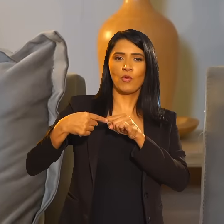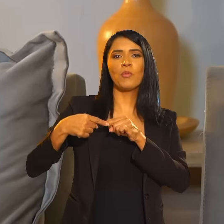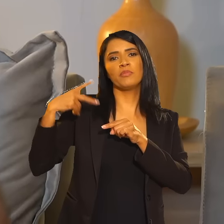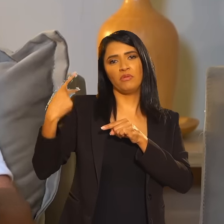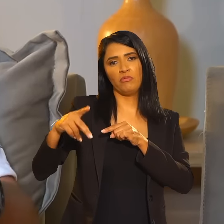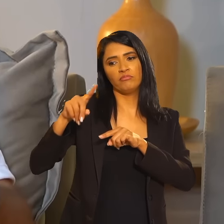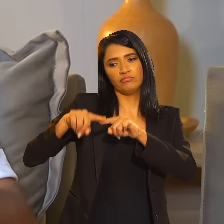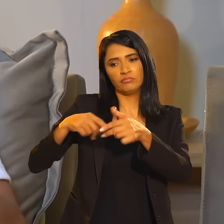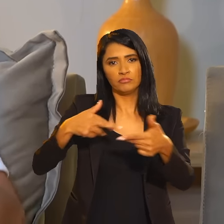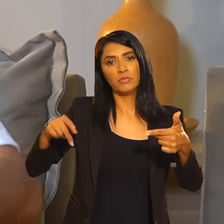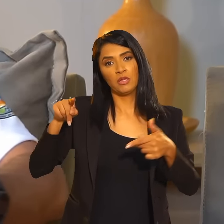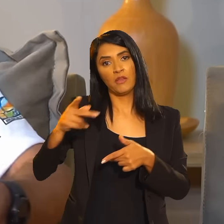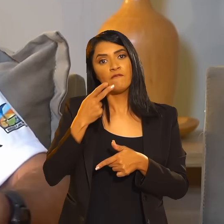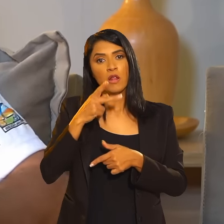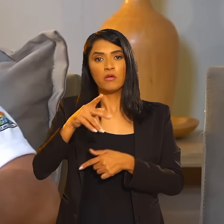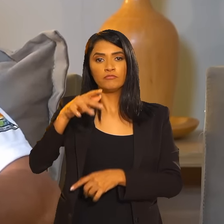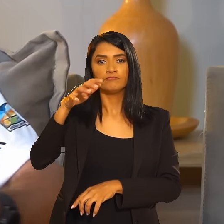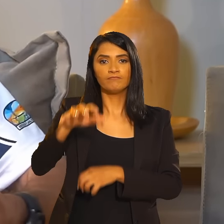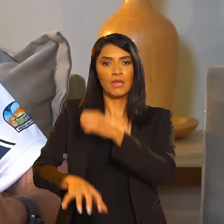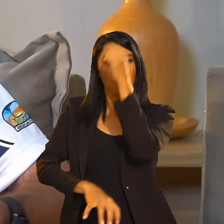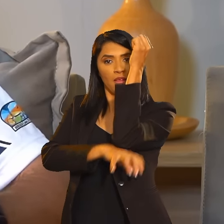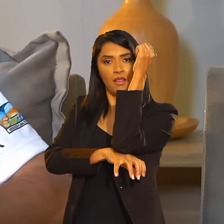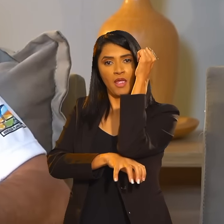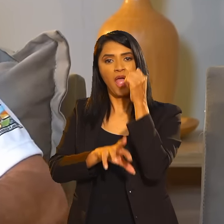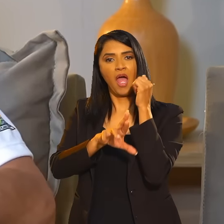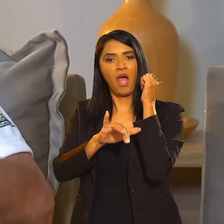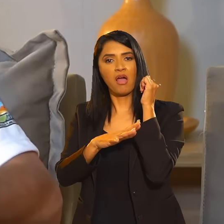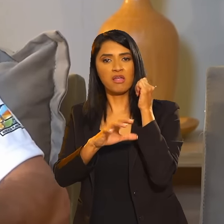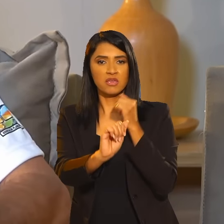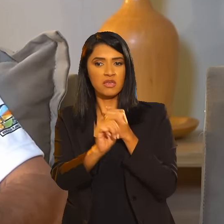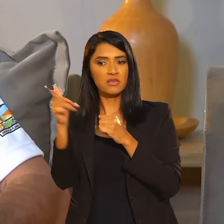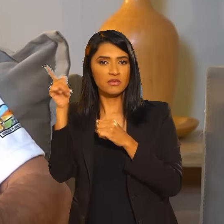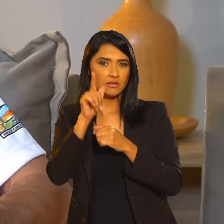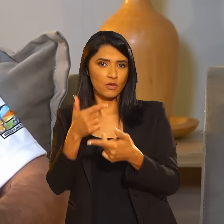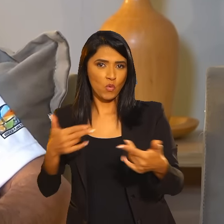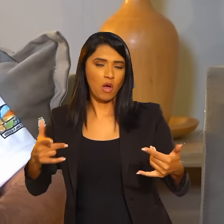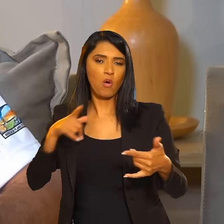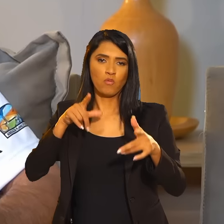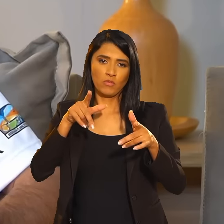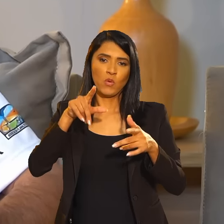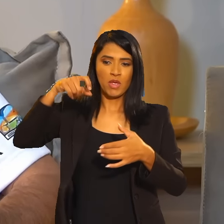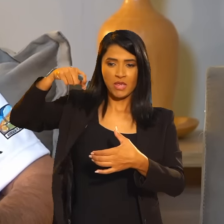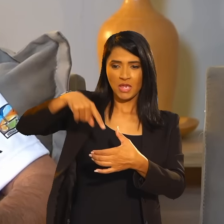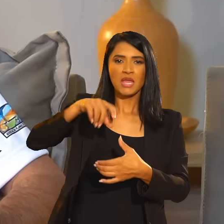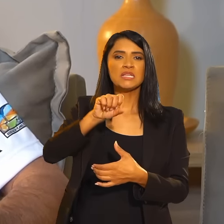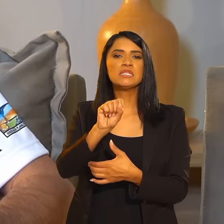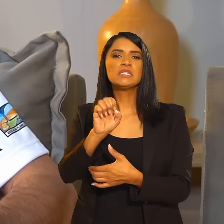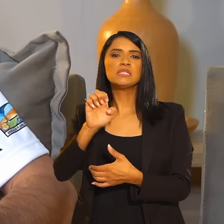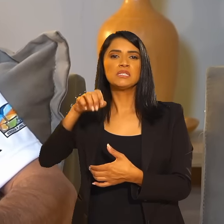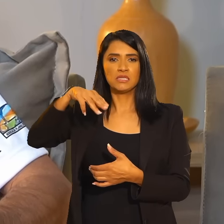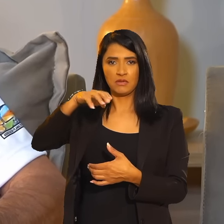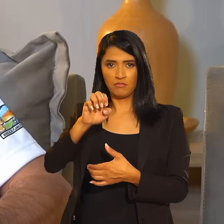Aqui, principalmente, está falando de raiz, né, e obter alguma coisa assim, então a semente tem muito